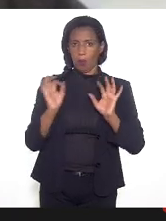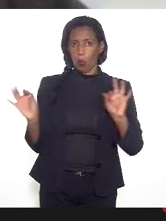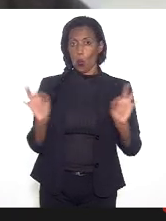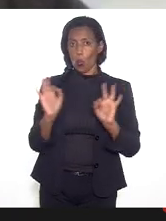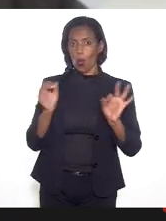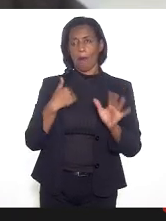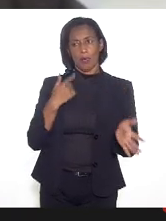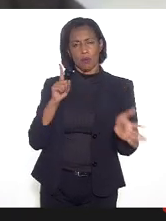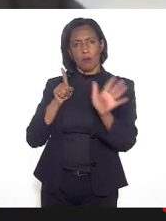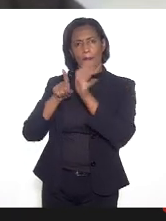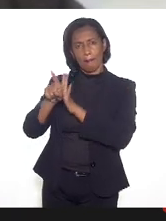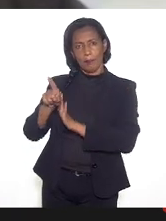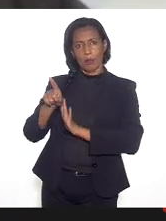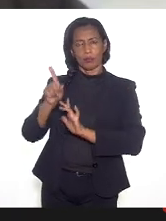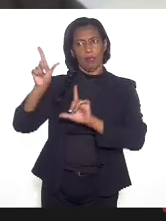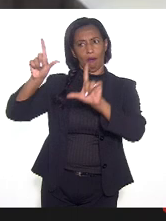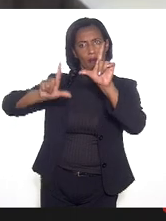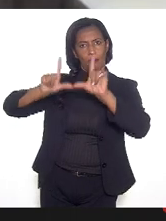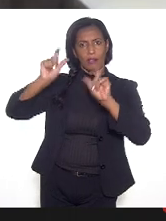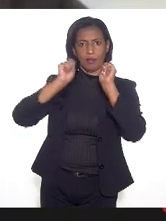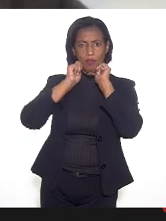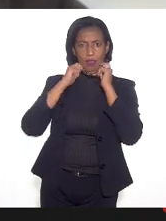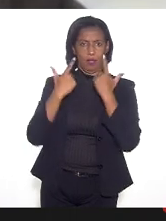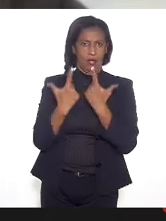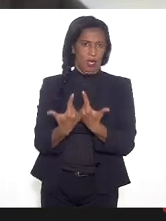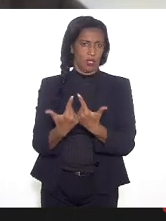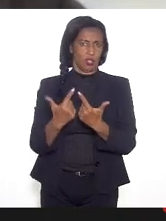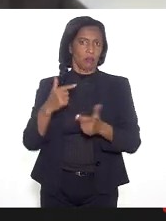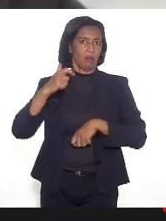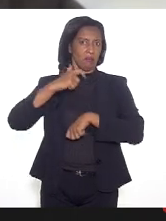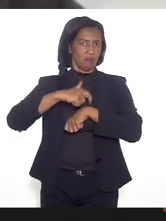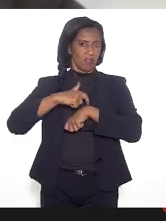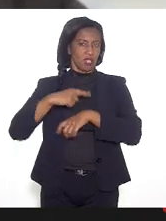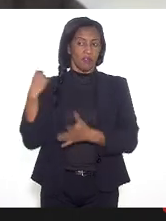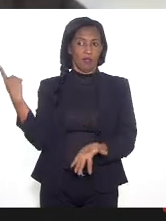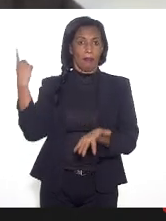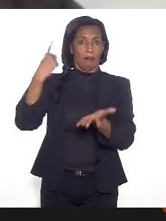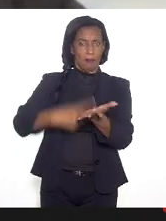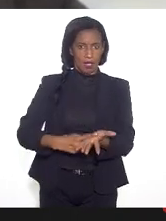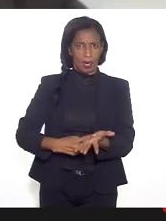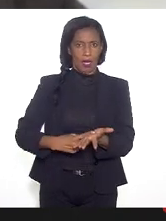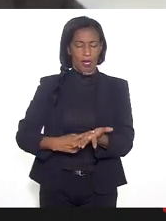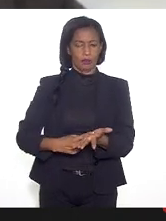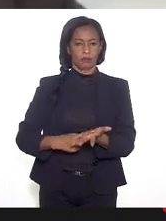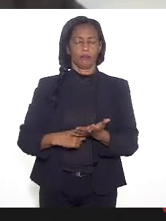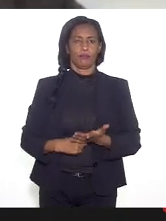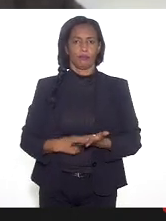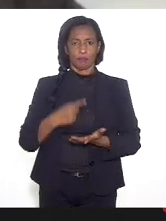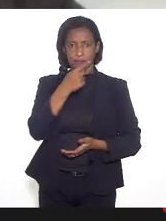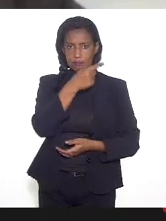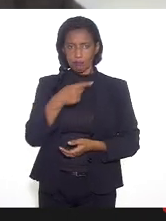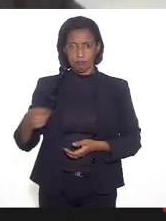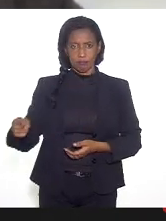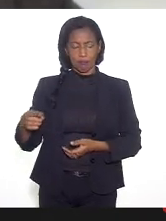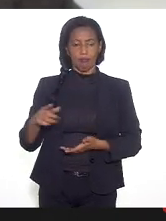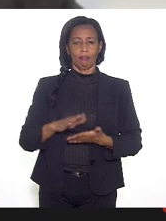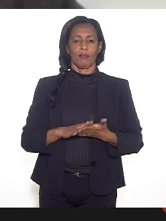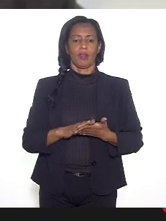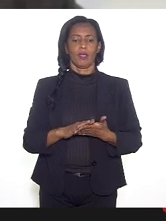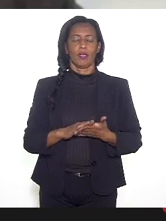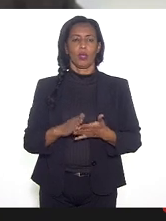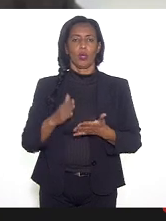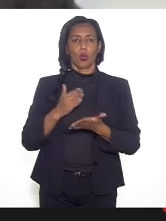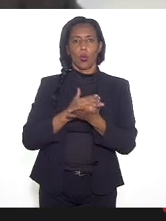agora formal à TV Alerj, mas fica desde já, então, pré-agendado para essa semana, nos dias que antecedem